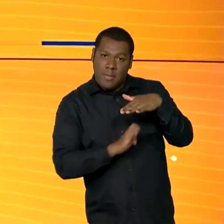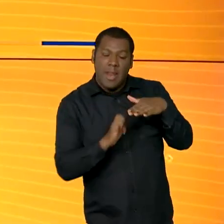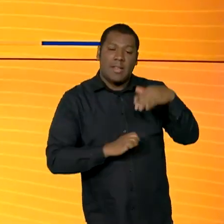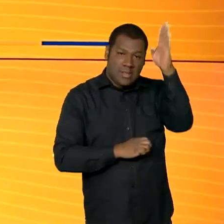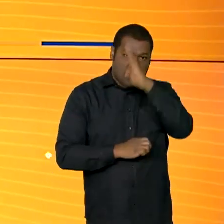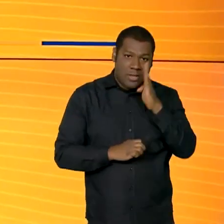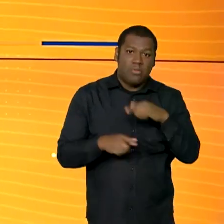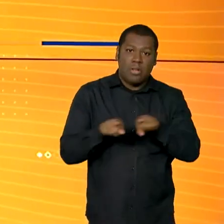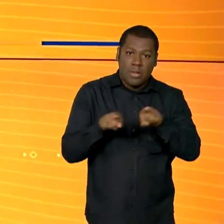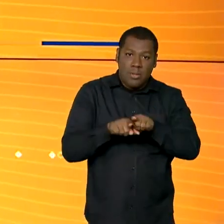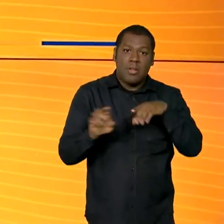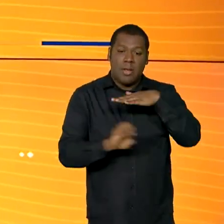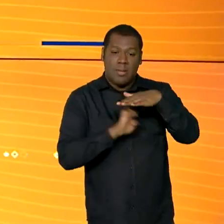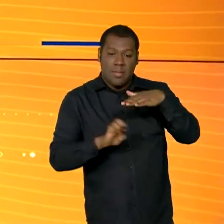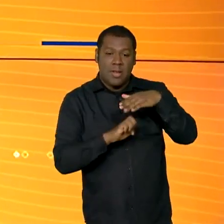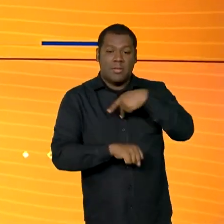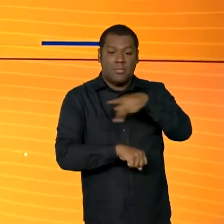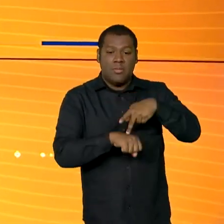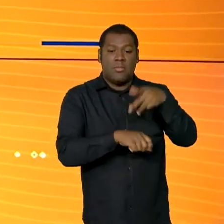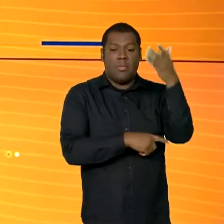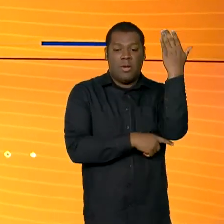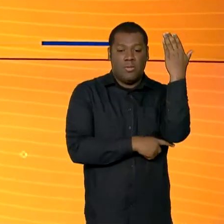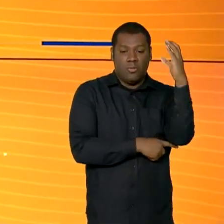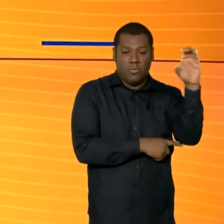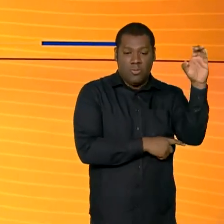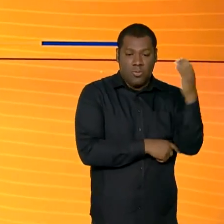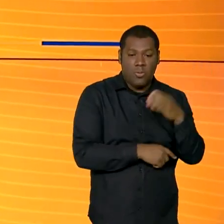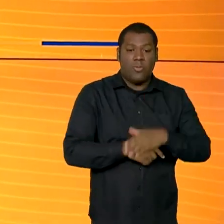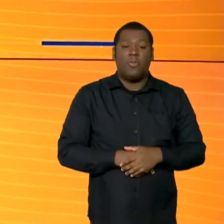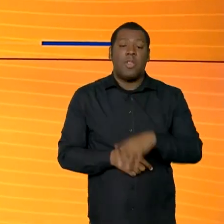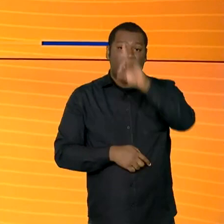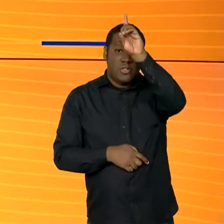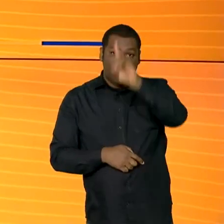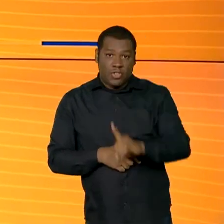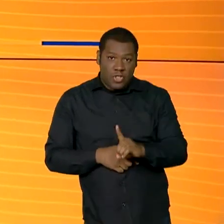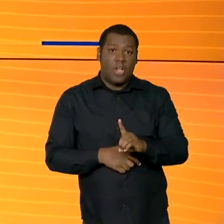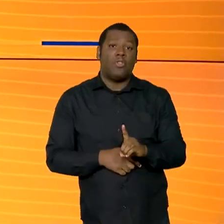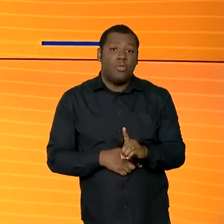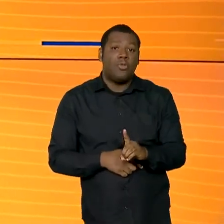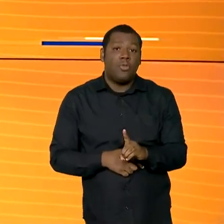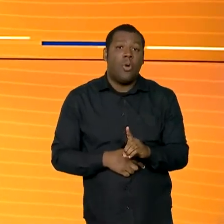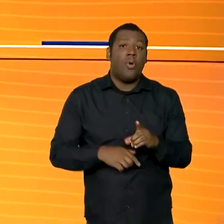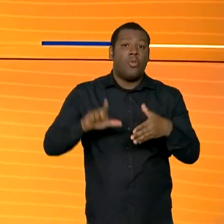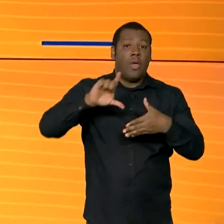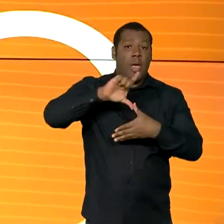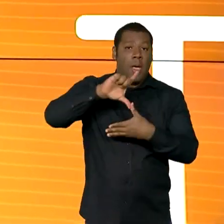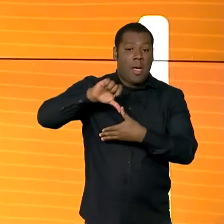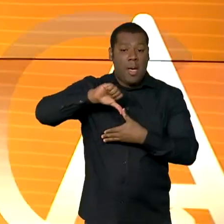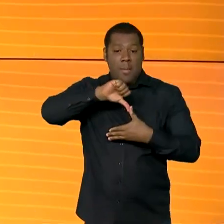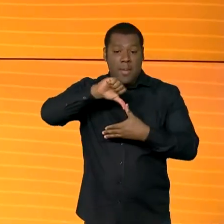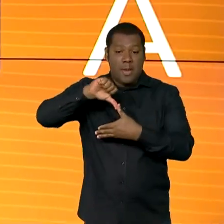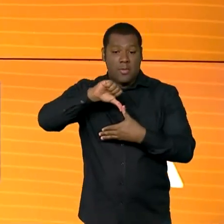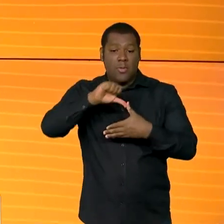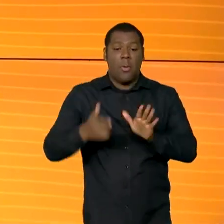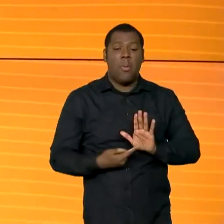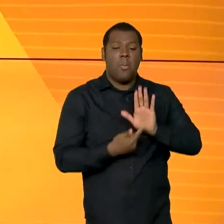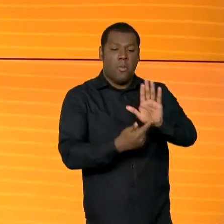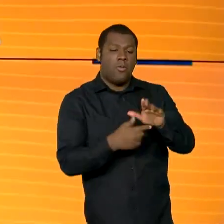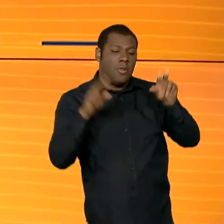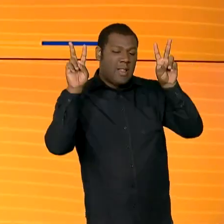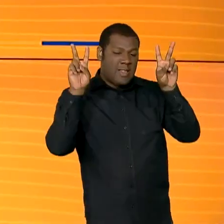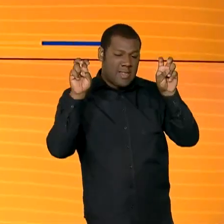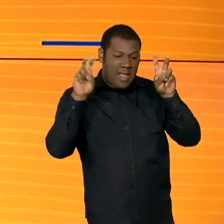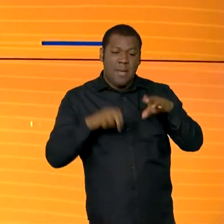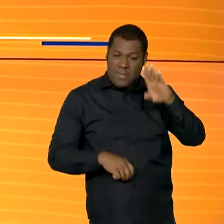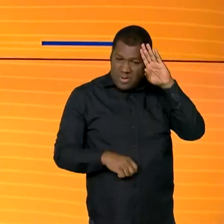O diretor do Departamento de América do Sul, ministro João Marcelo de Queiroz, destacou os principais temas que devem